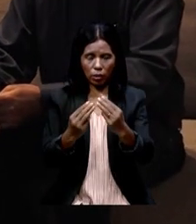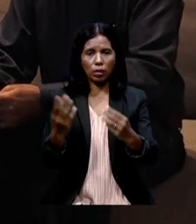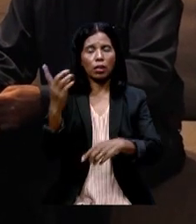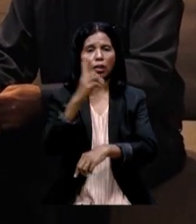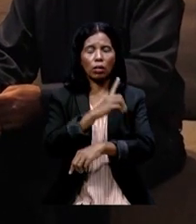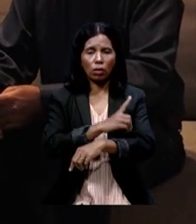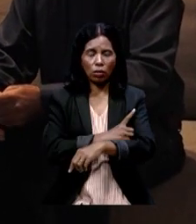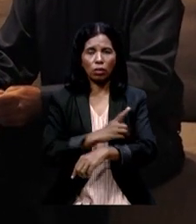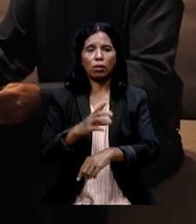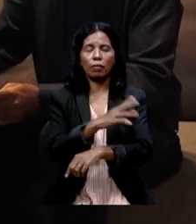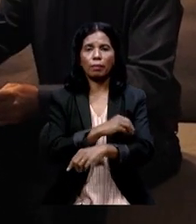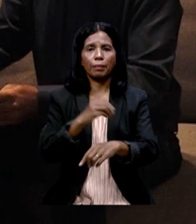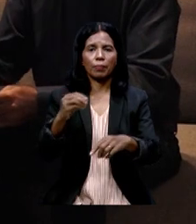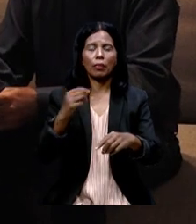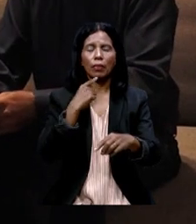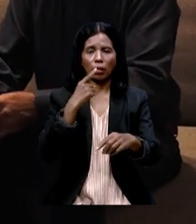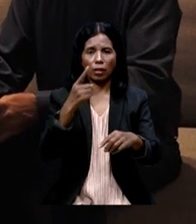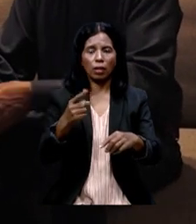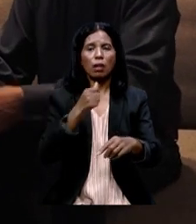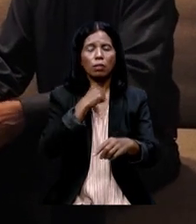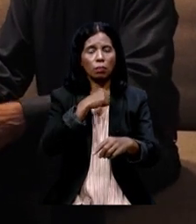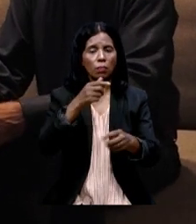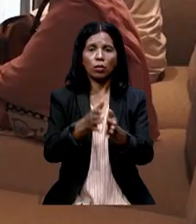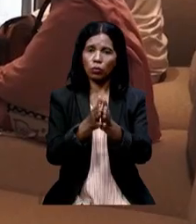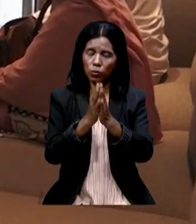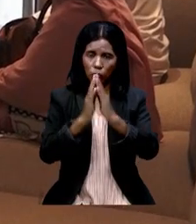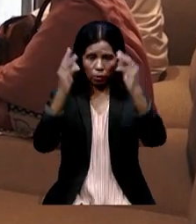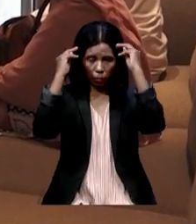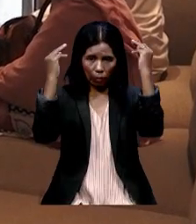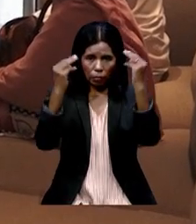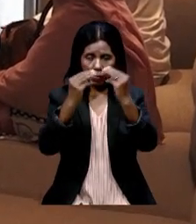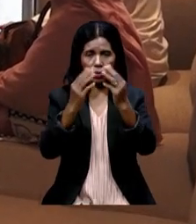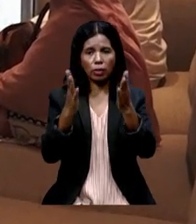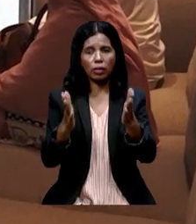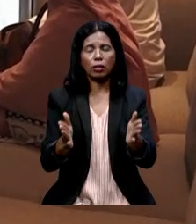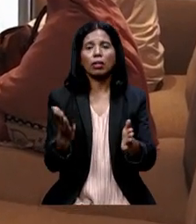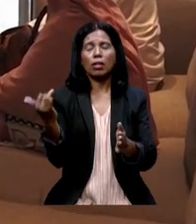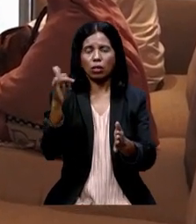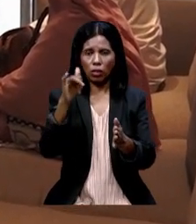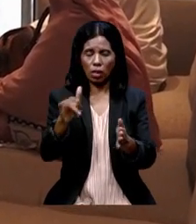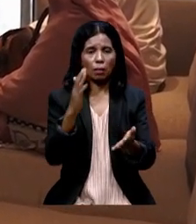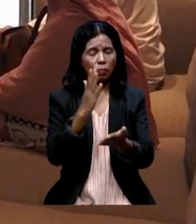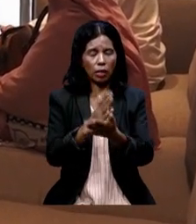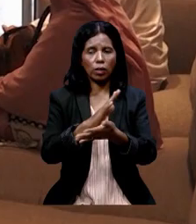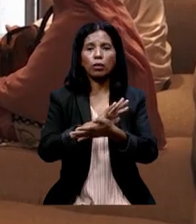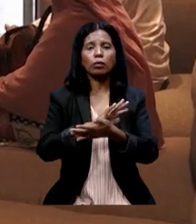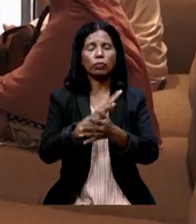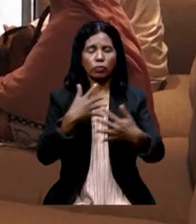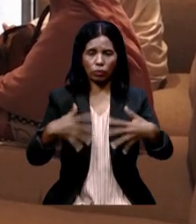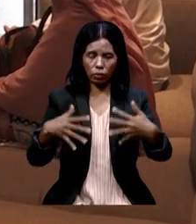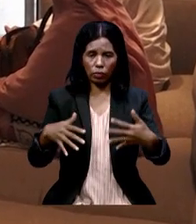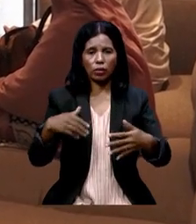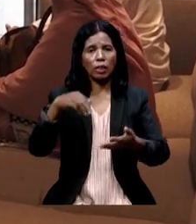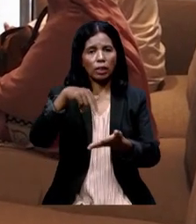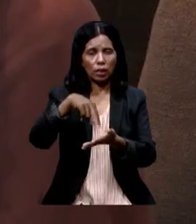E a mensagem, né, Papa Francisco, russo comunidade muçulmana Sira, hamutu kaparafunu, rode bele cria paz, no moris